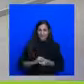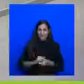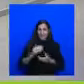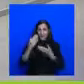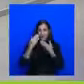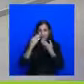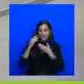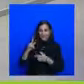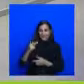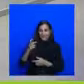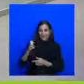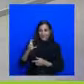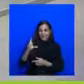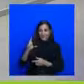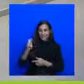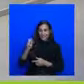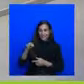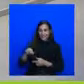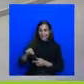Obrigado, Ellen.